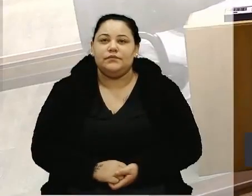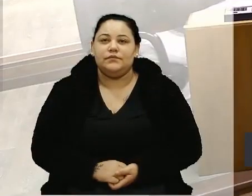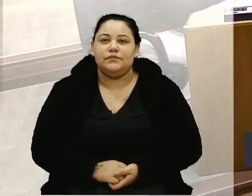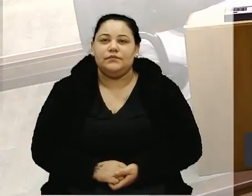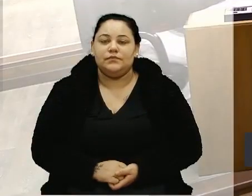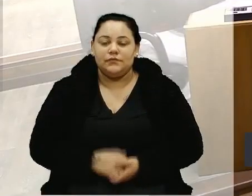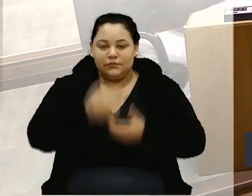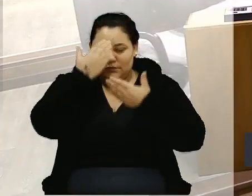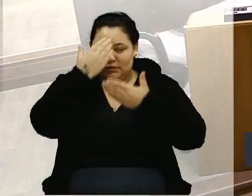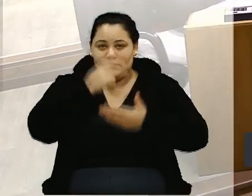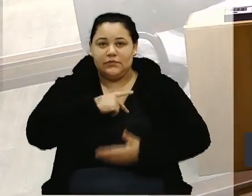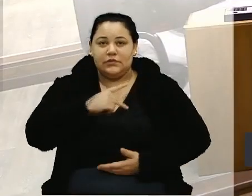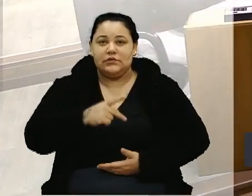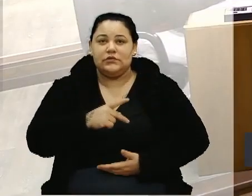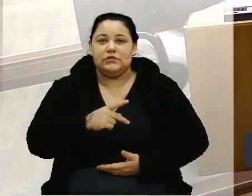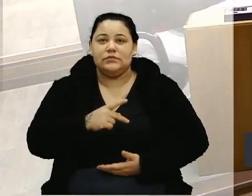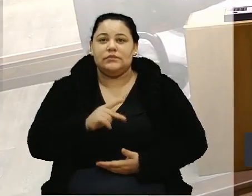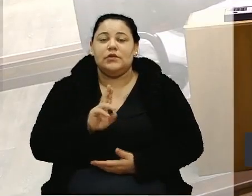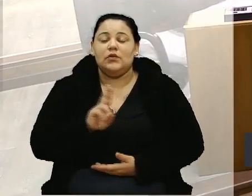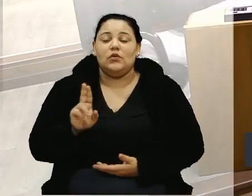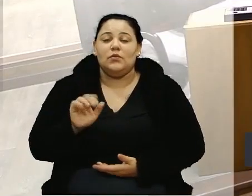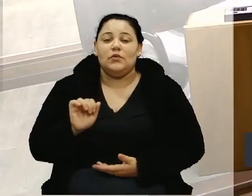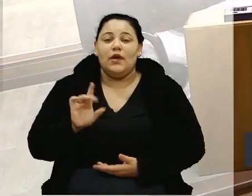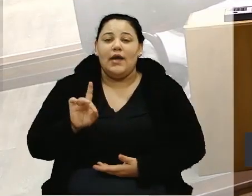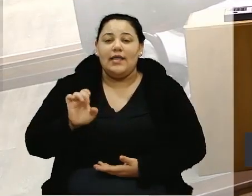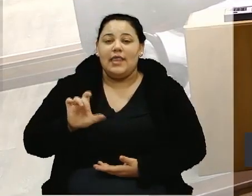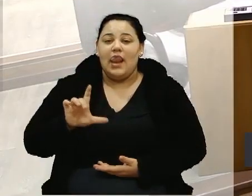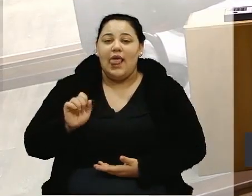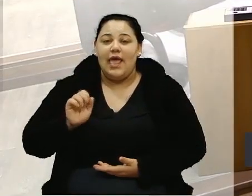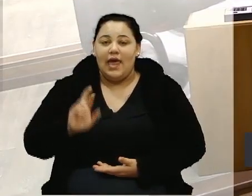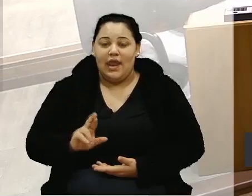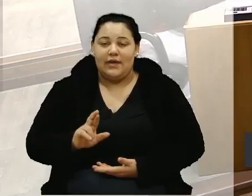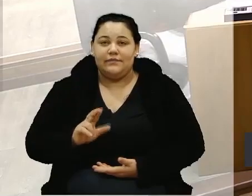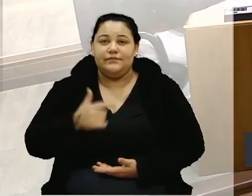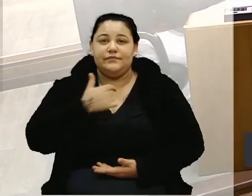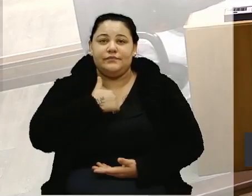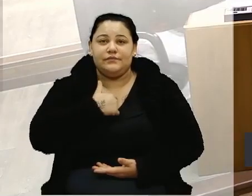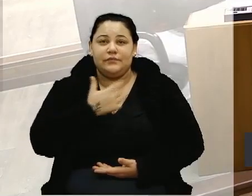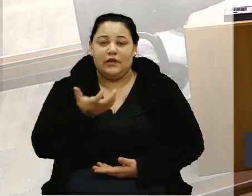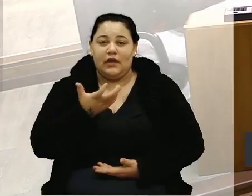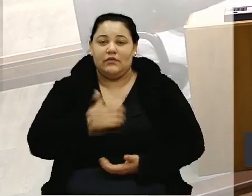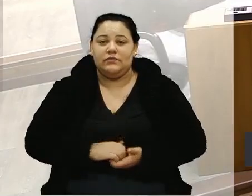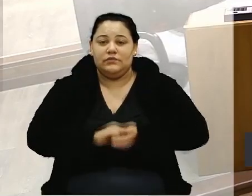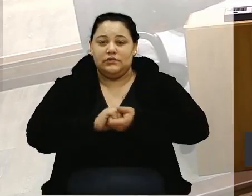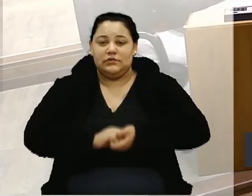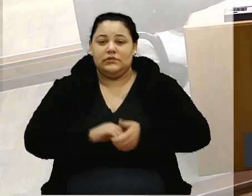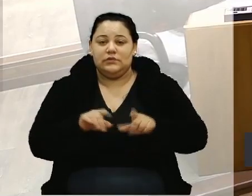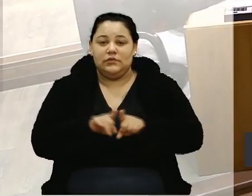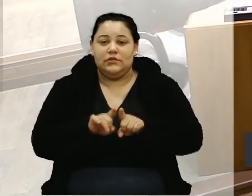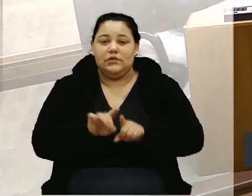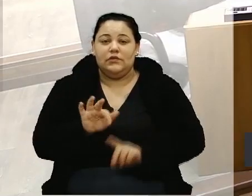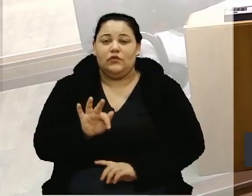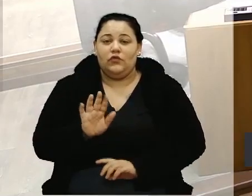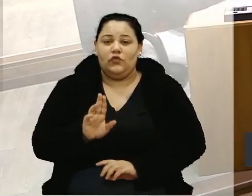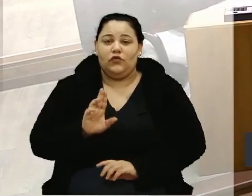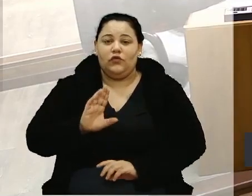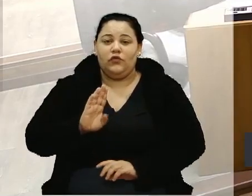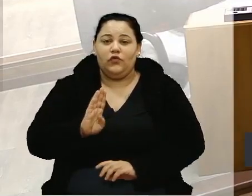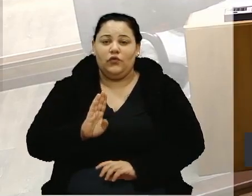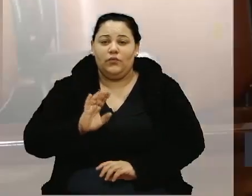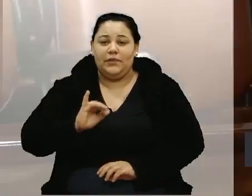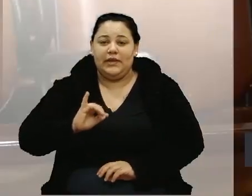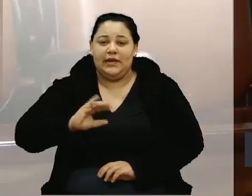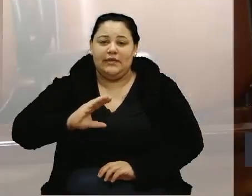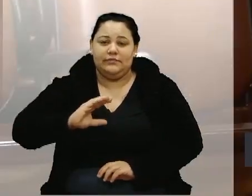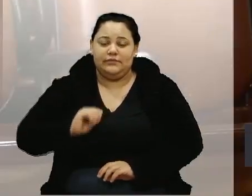presidente. Em nome do Adelar de Jesus, eu quero saudar também o Fubica, uma liderança comunitária, e a